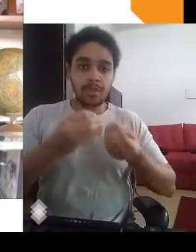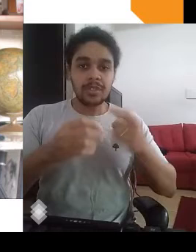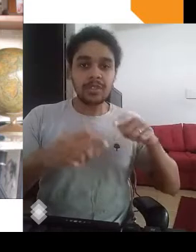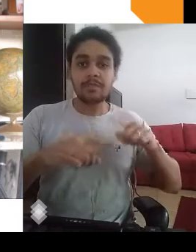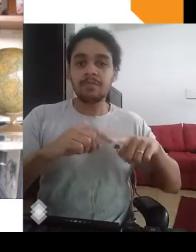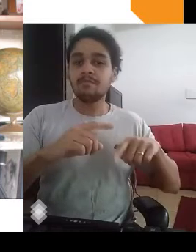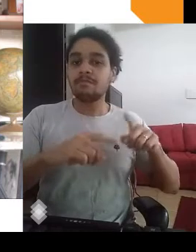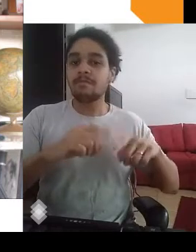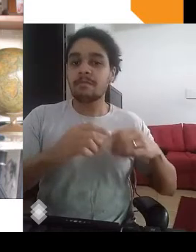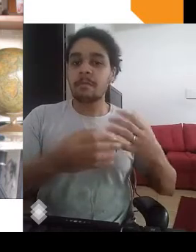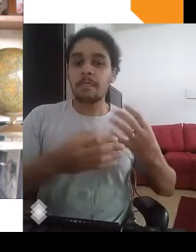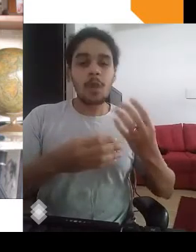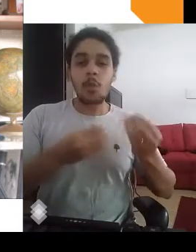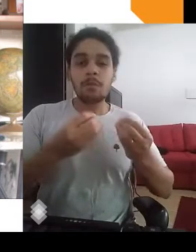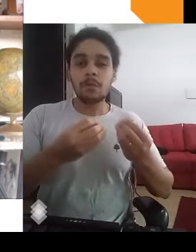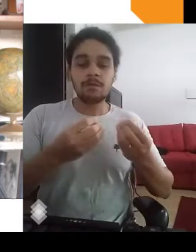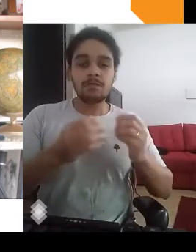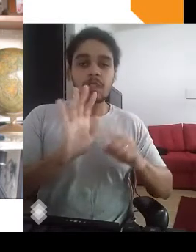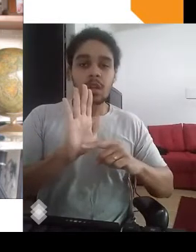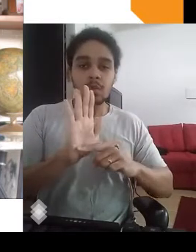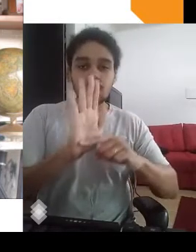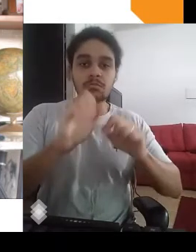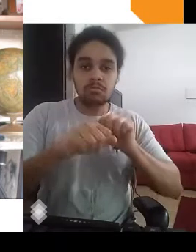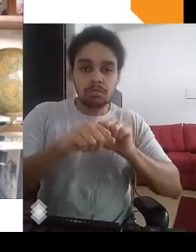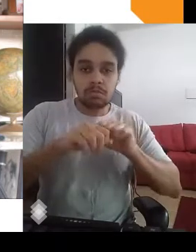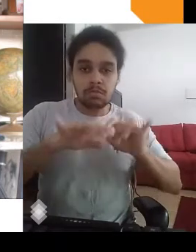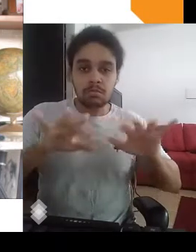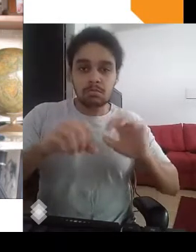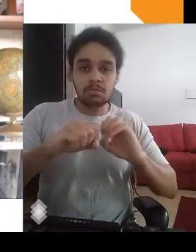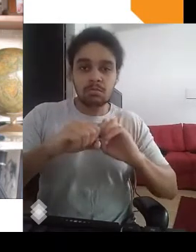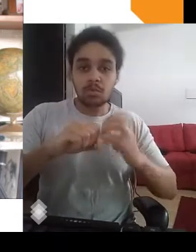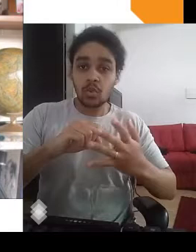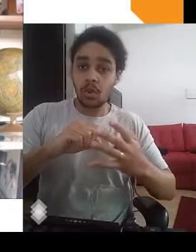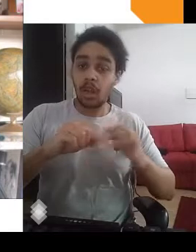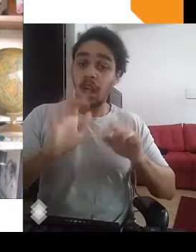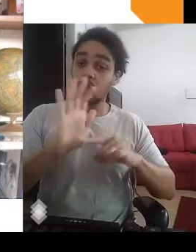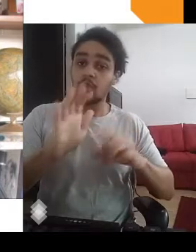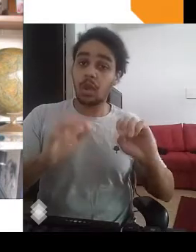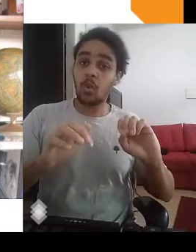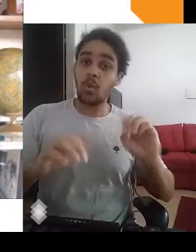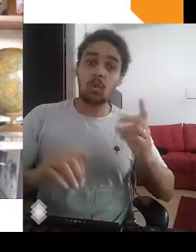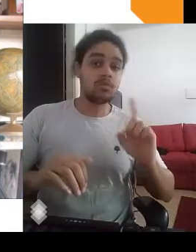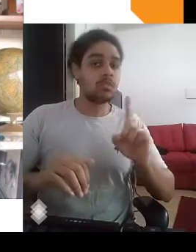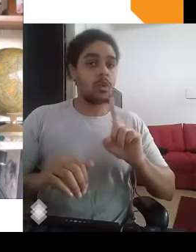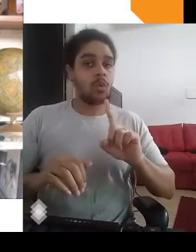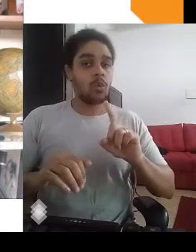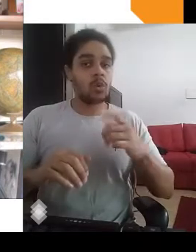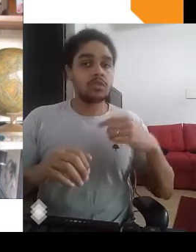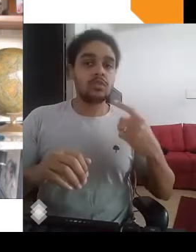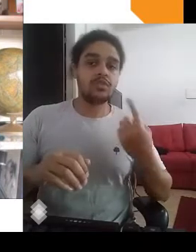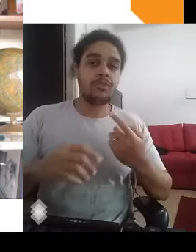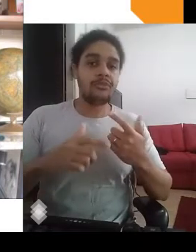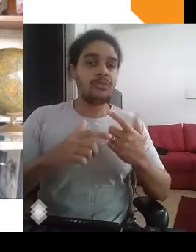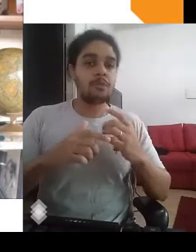essa materialidade favorece a propagação do vírus. Favorece ou não, É isso que